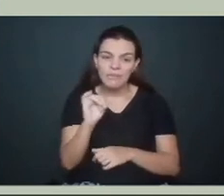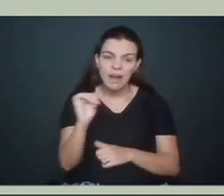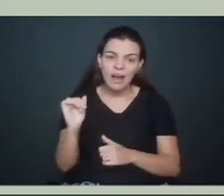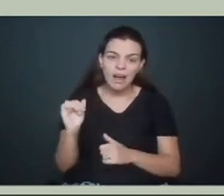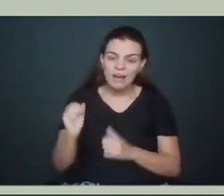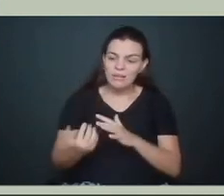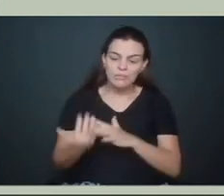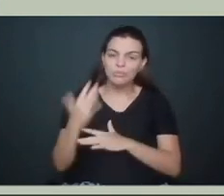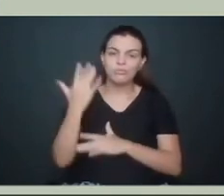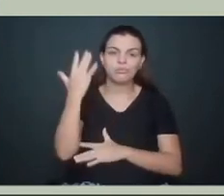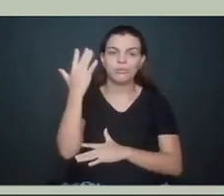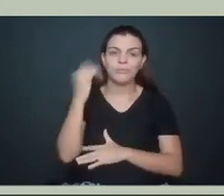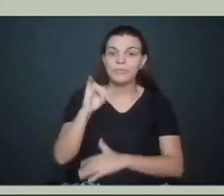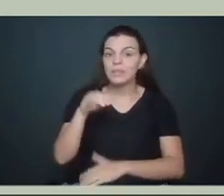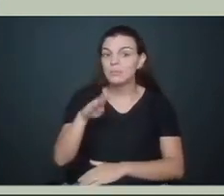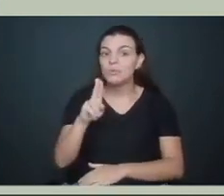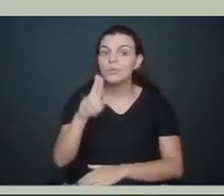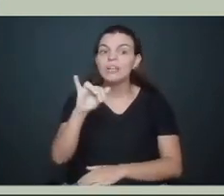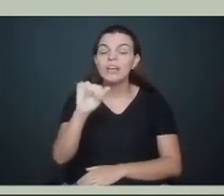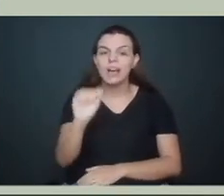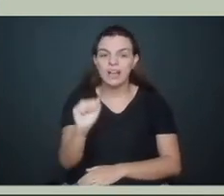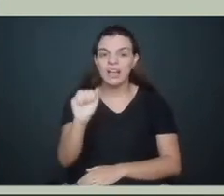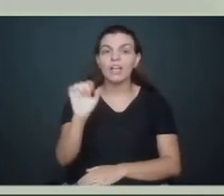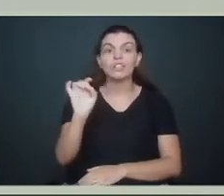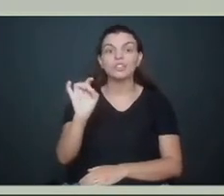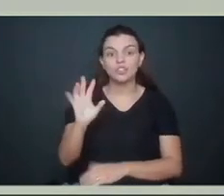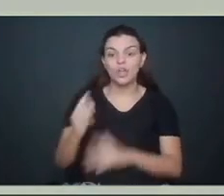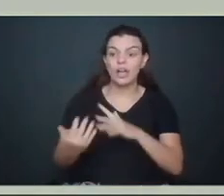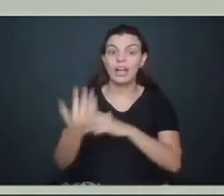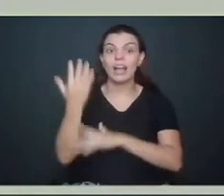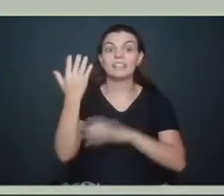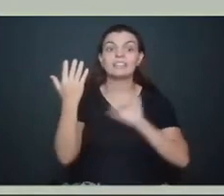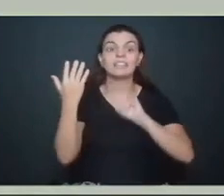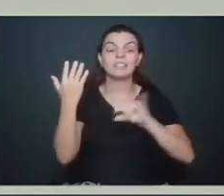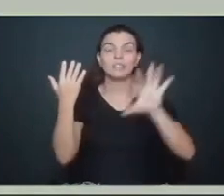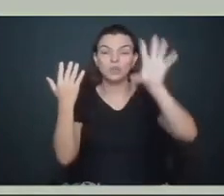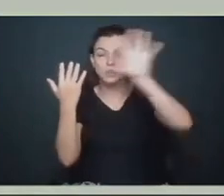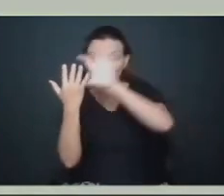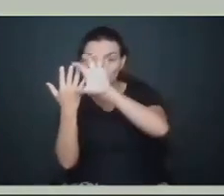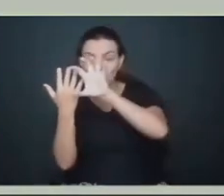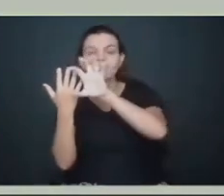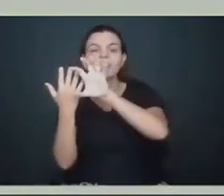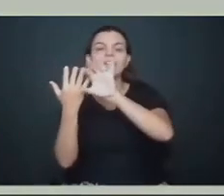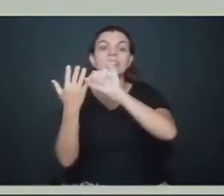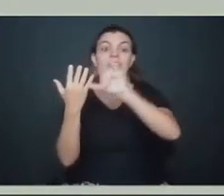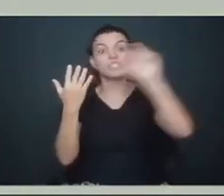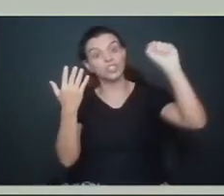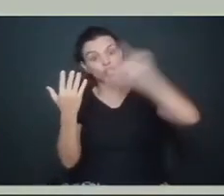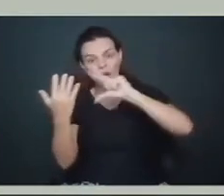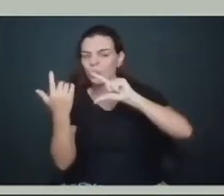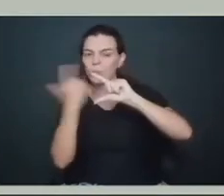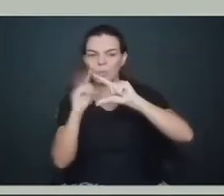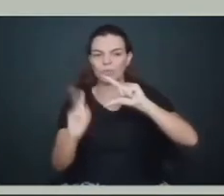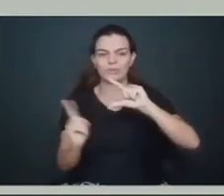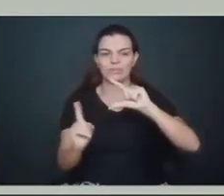a embuia no sol também se vai. Então, olhem como as coisas são graves. Olha ali, ó, como é que é um pinheiro. Isso aqui, ó, gente,